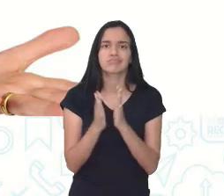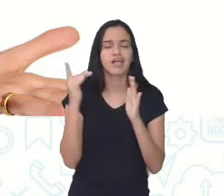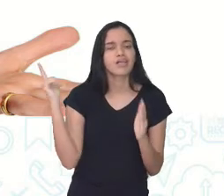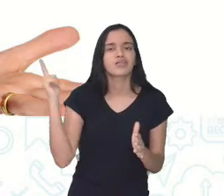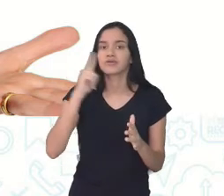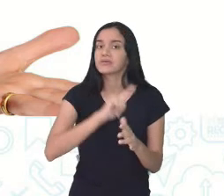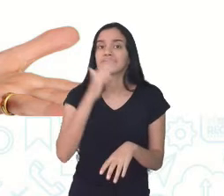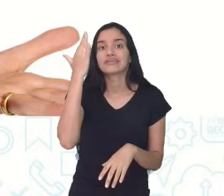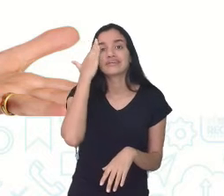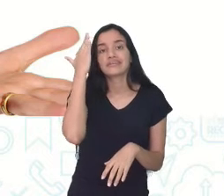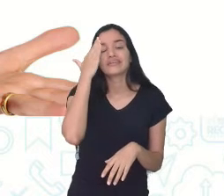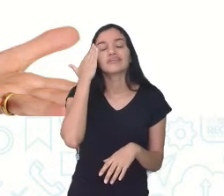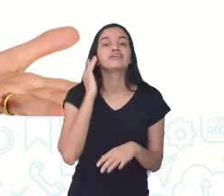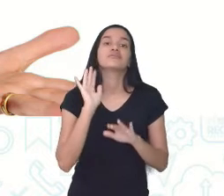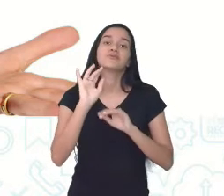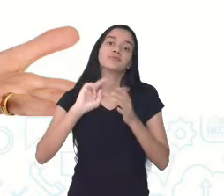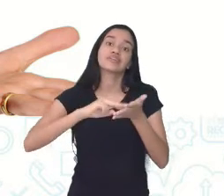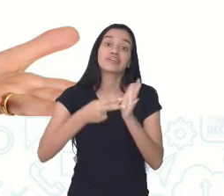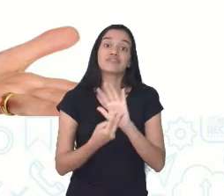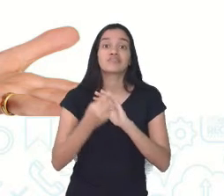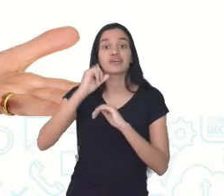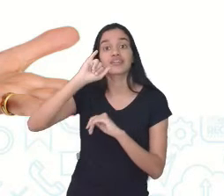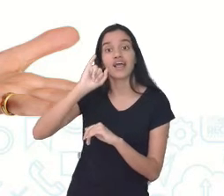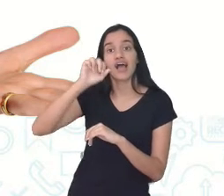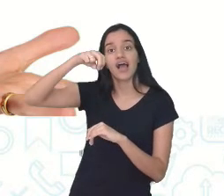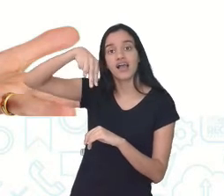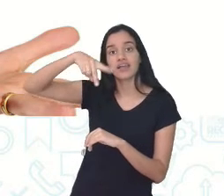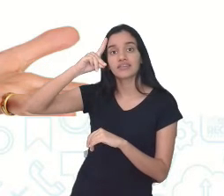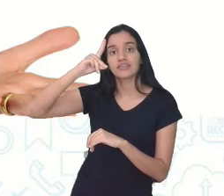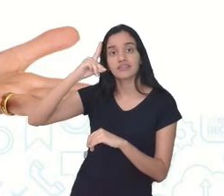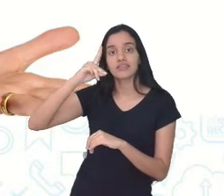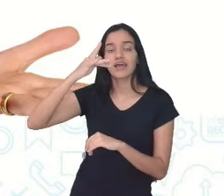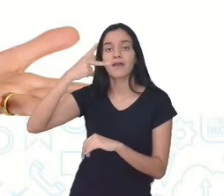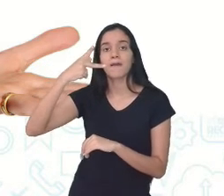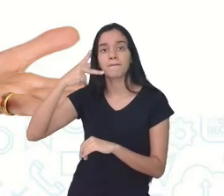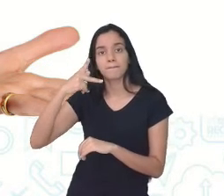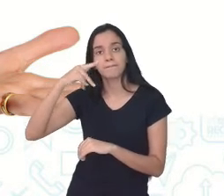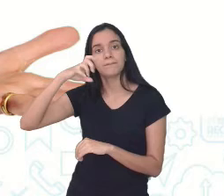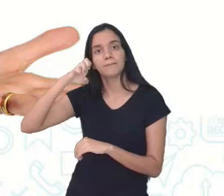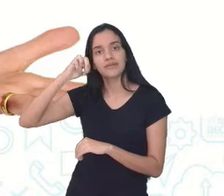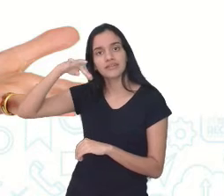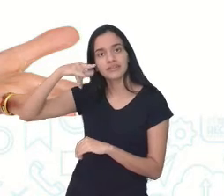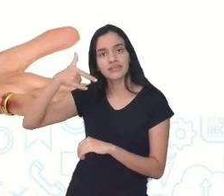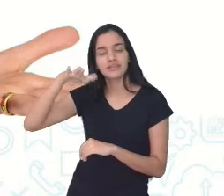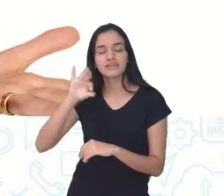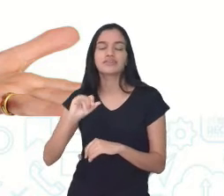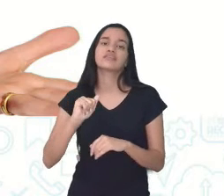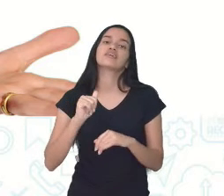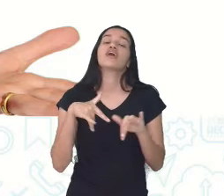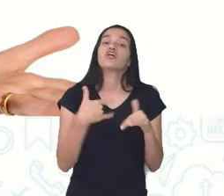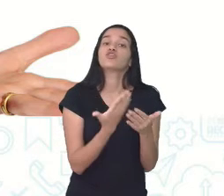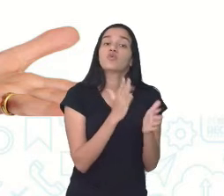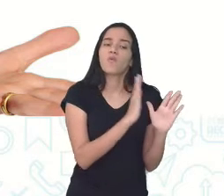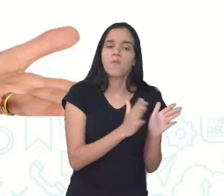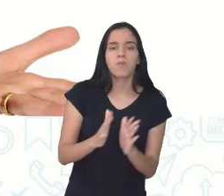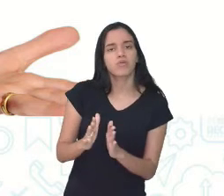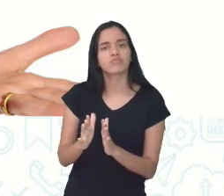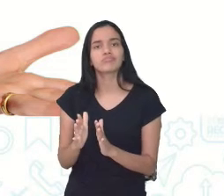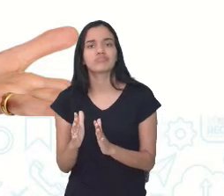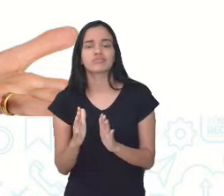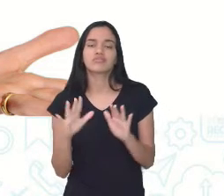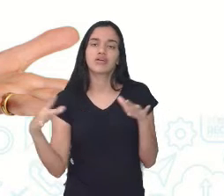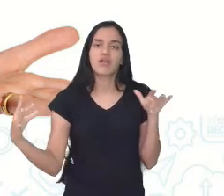ou entendeu o significado da independência. A gente viu, né, nessas aulas aí desse processo de independência, que era